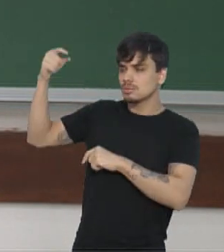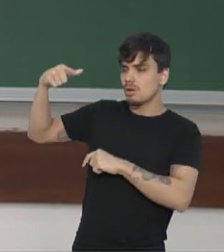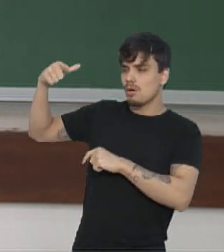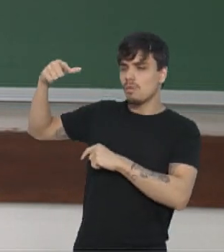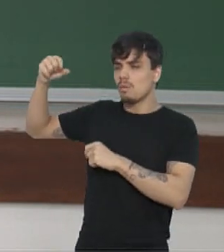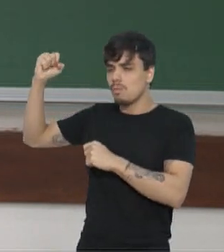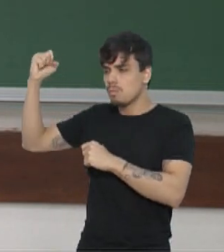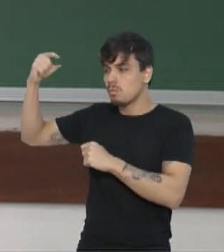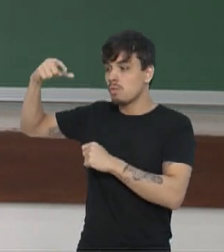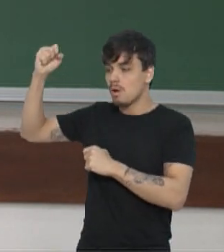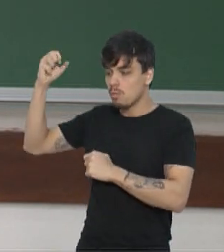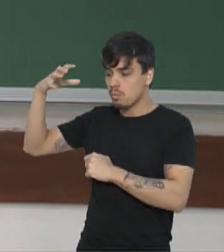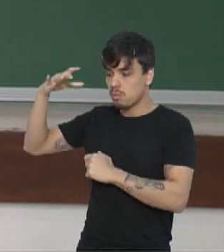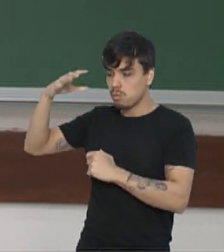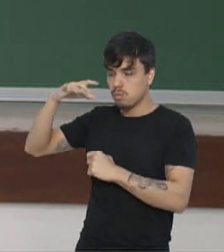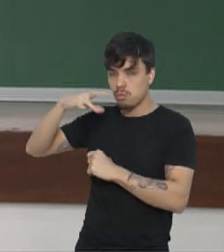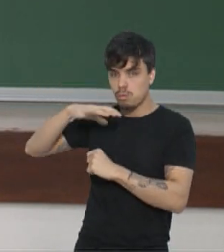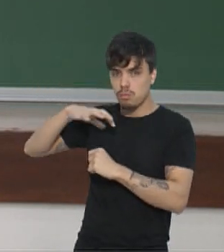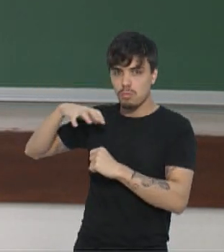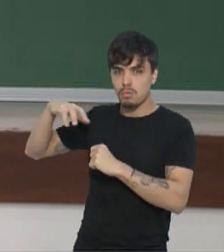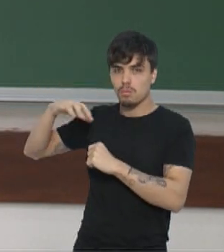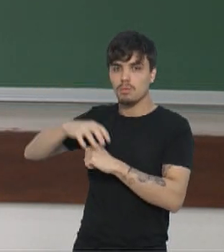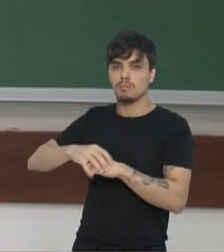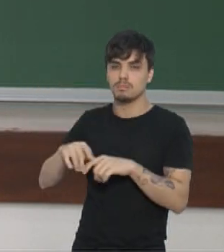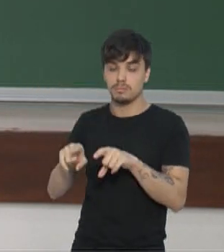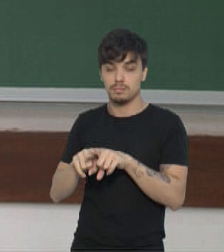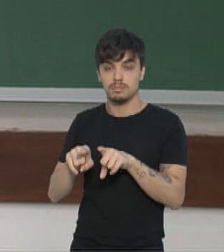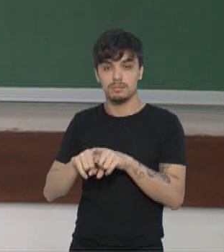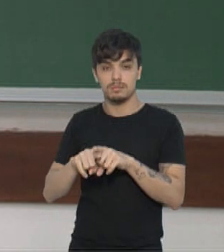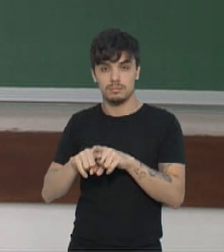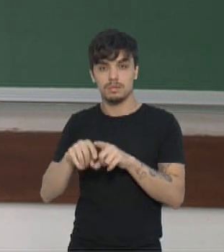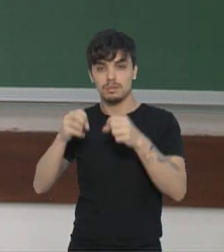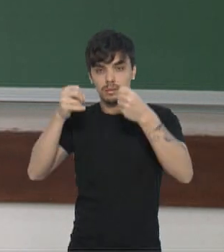iluminando e fala até